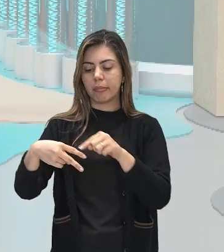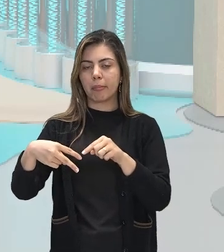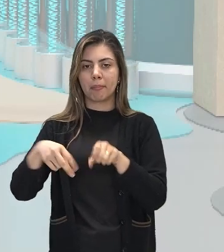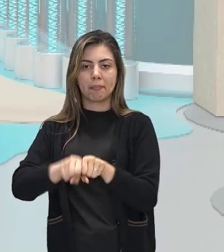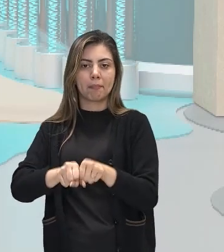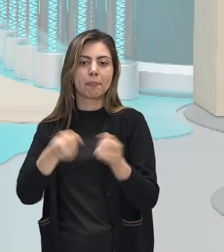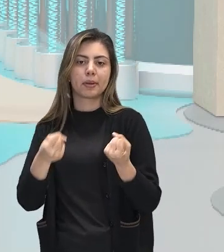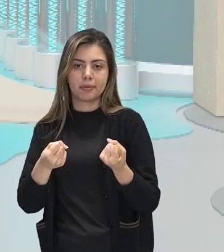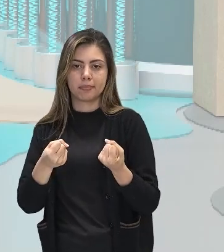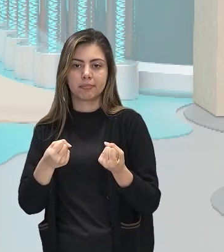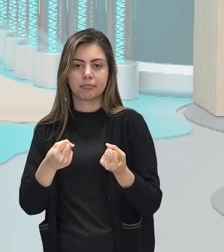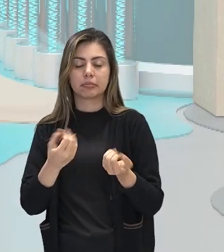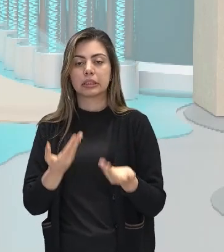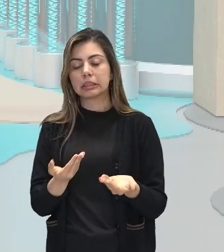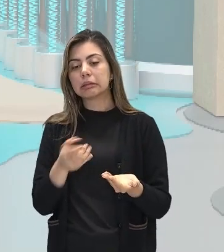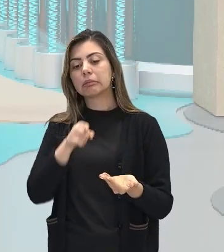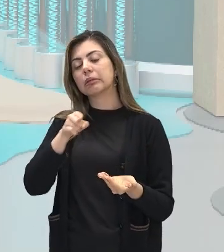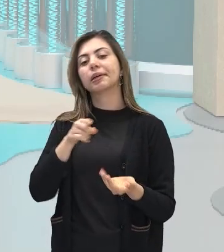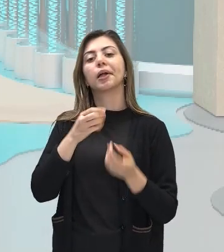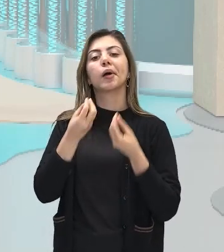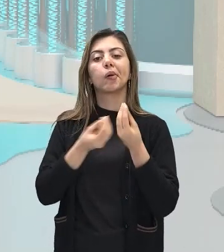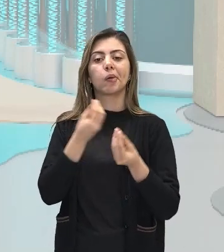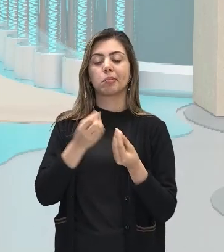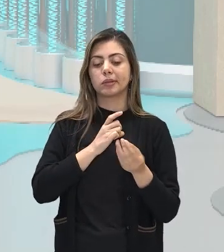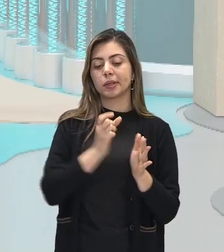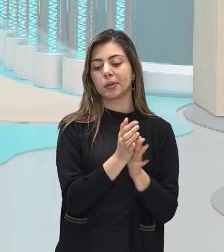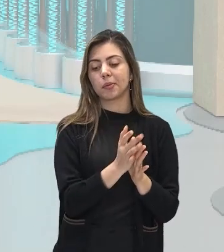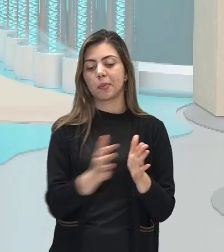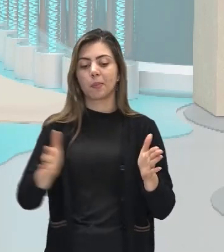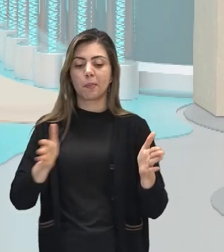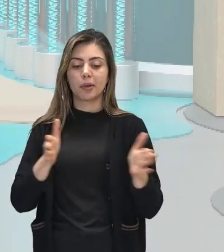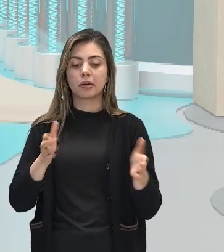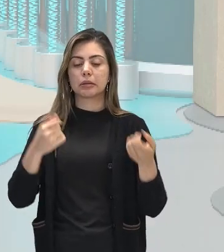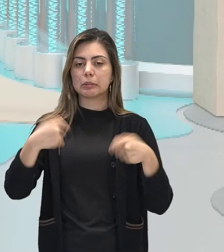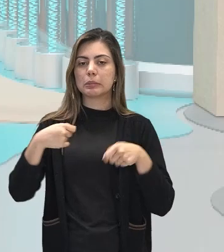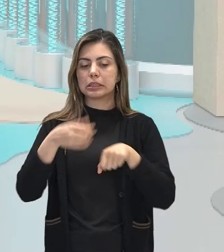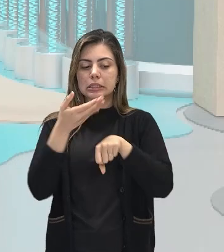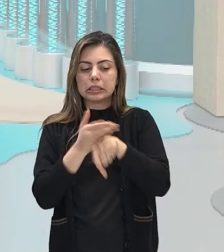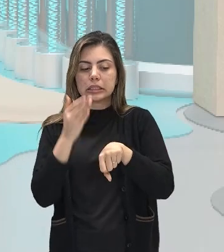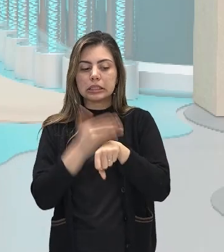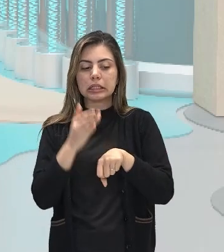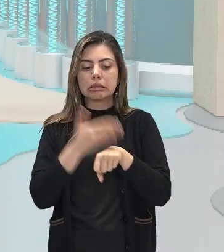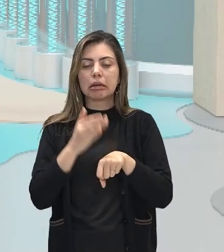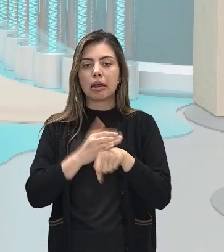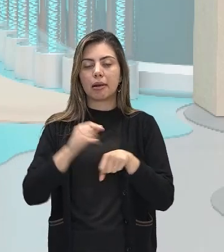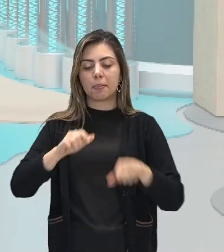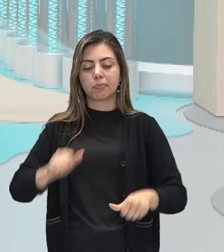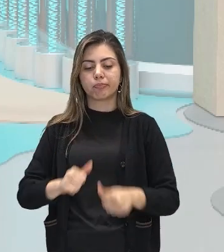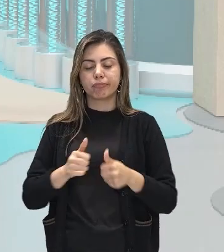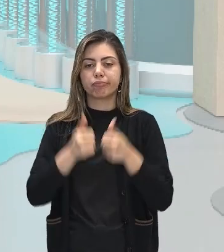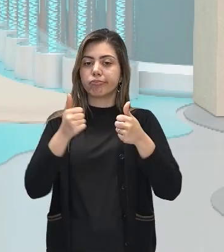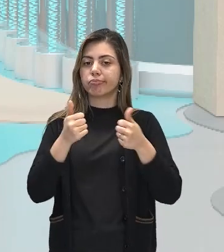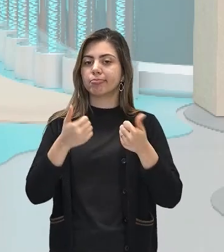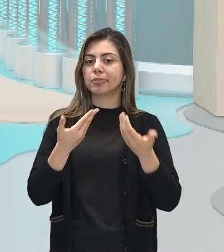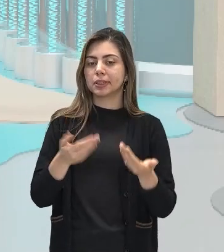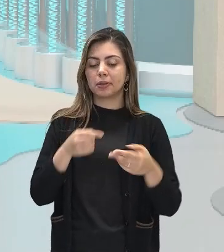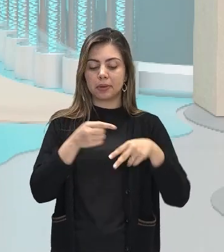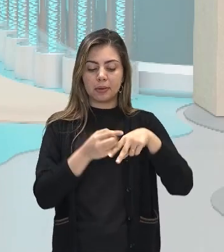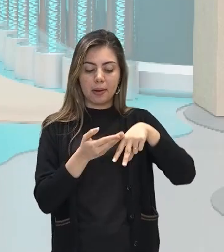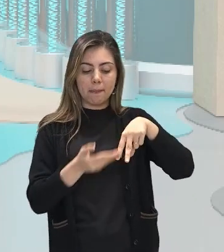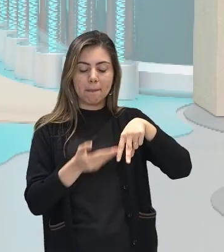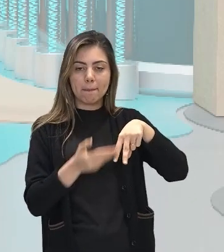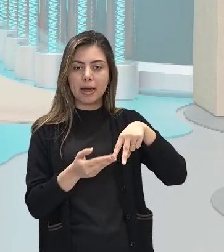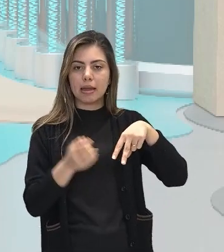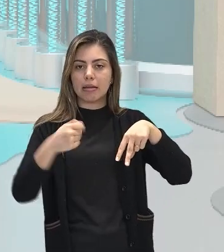a perna. Ela vai passar um certo período ali se recuperando e para recuperar a locomoção daquele membro,